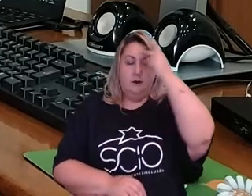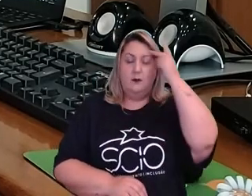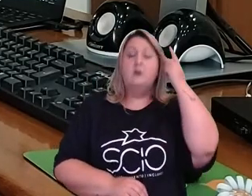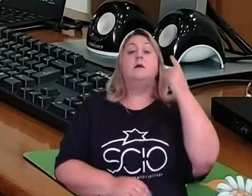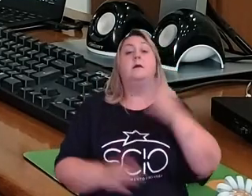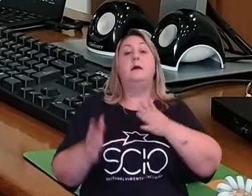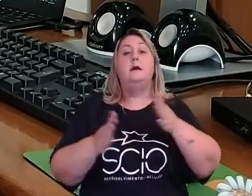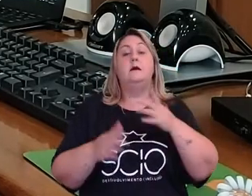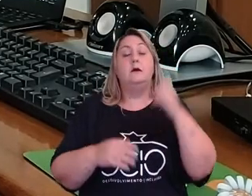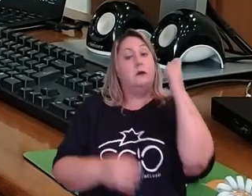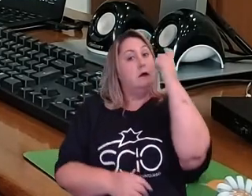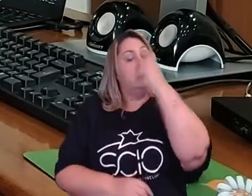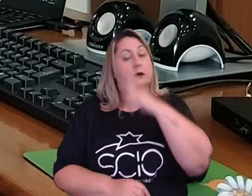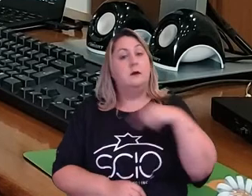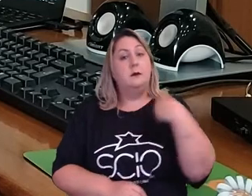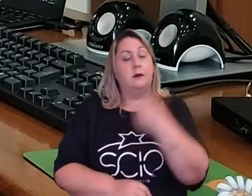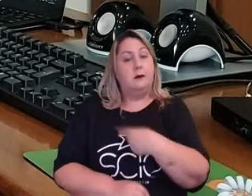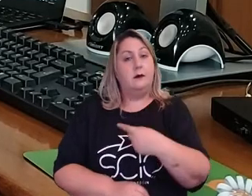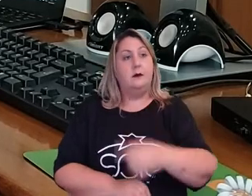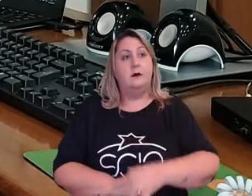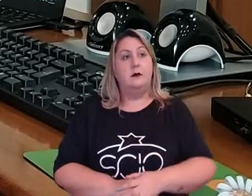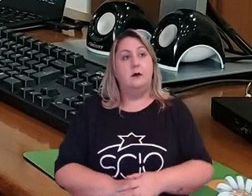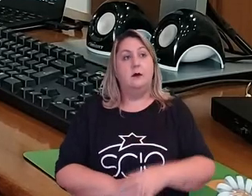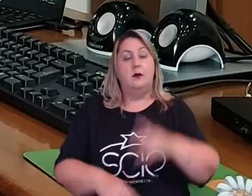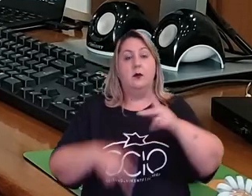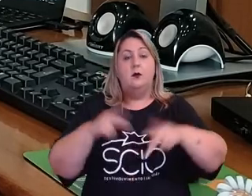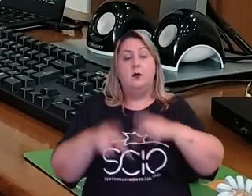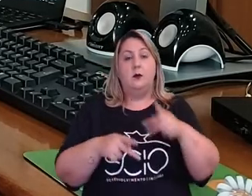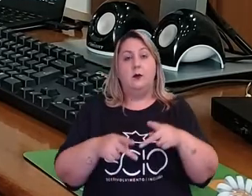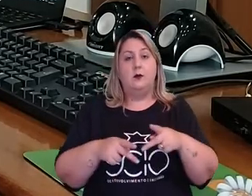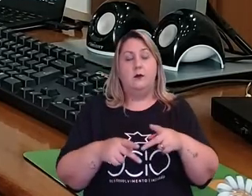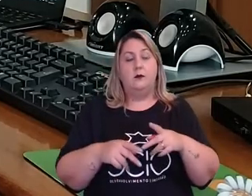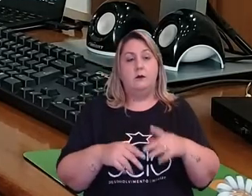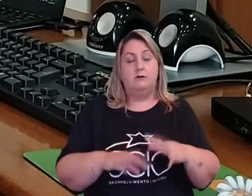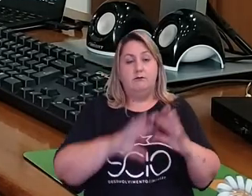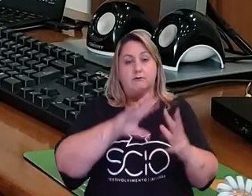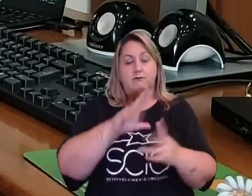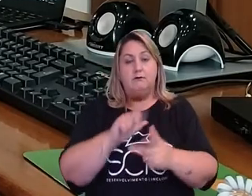difícil, para todos nós, para a população no mundo inteiro, né?